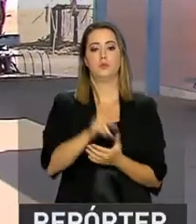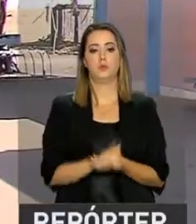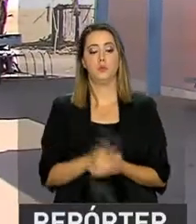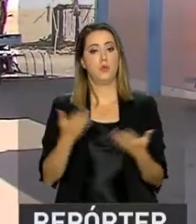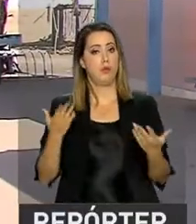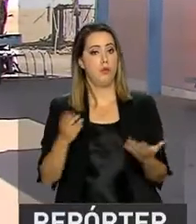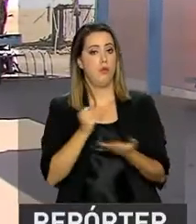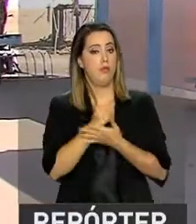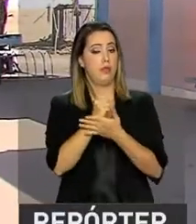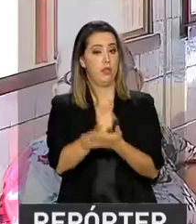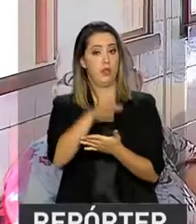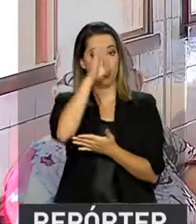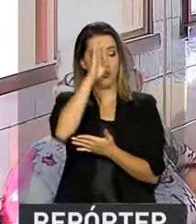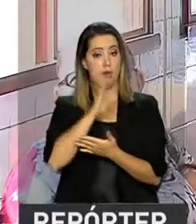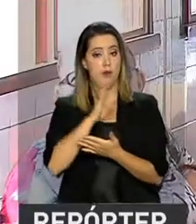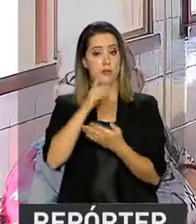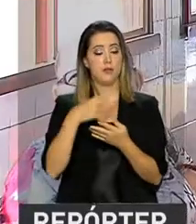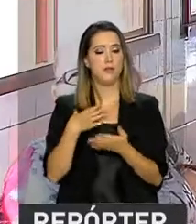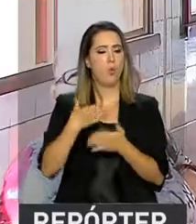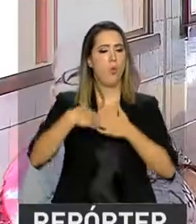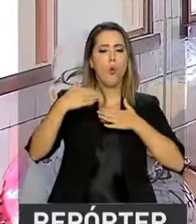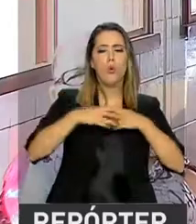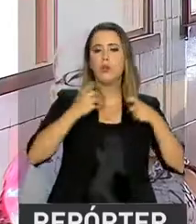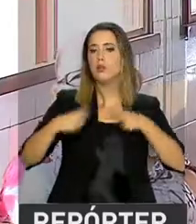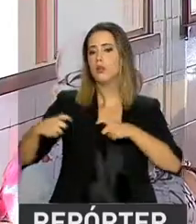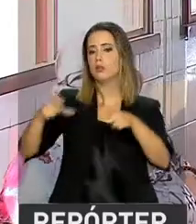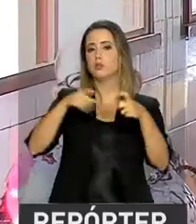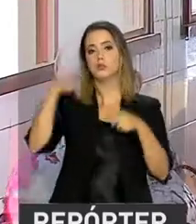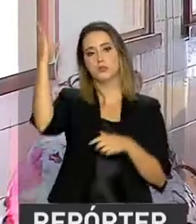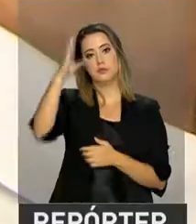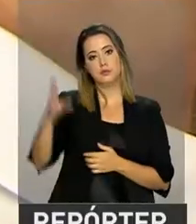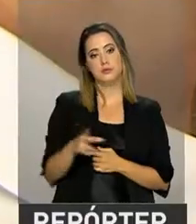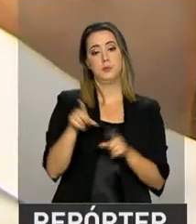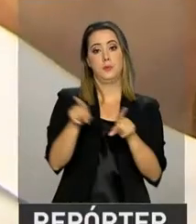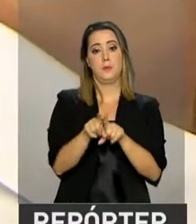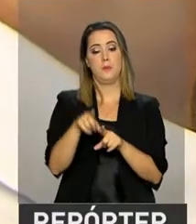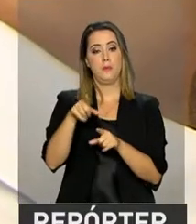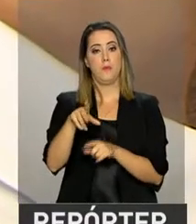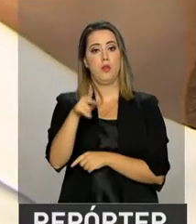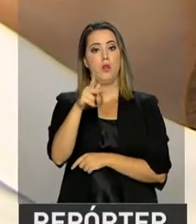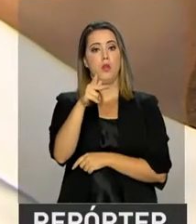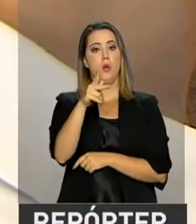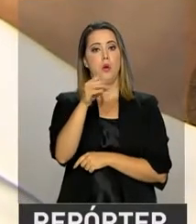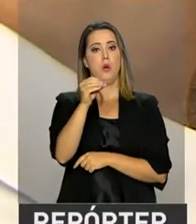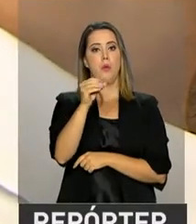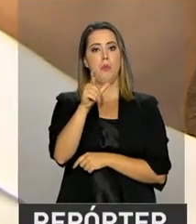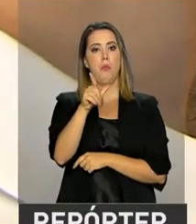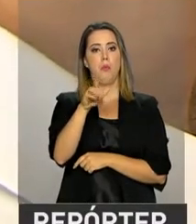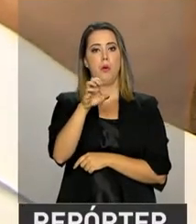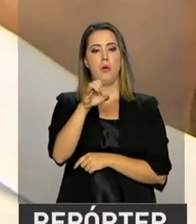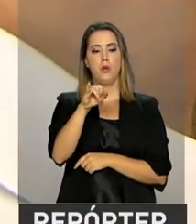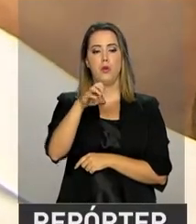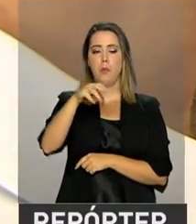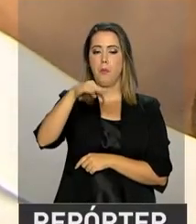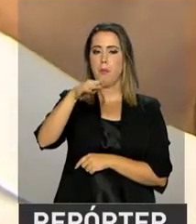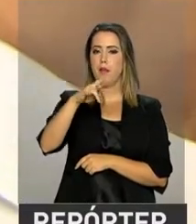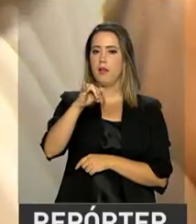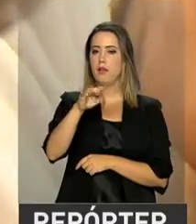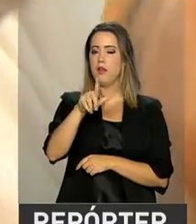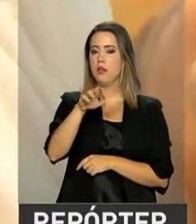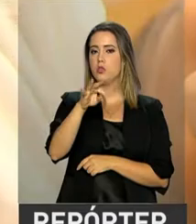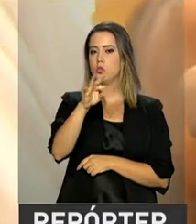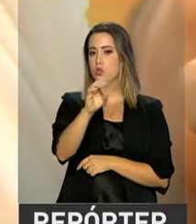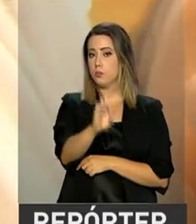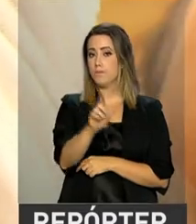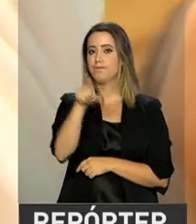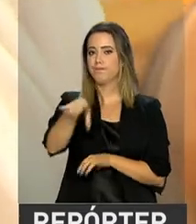está disponível de graça em qualquer unidade de saúde do país. A poliomielite é uma doença altamente infecciosa